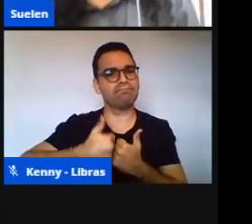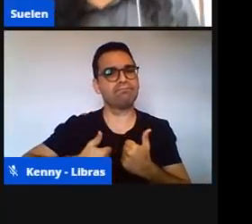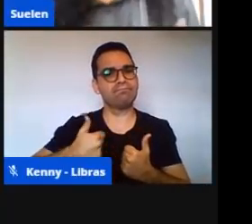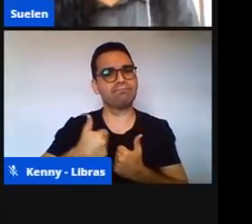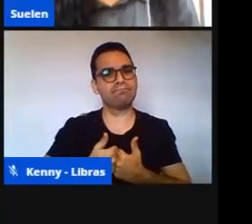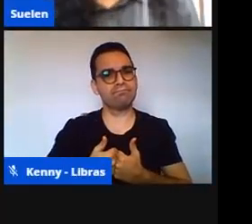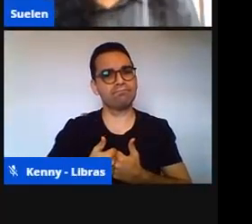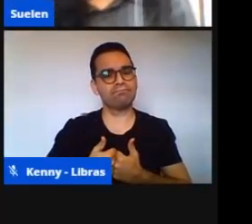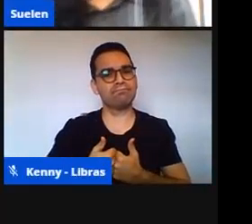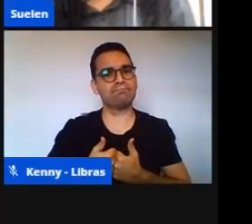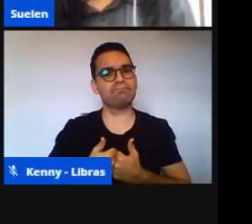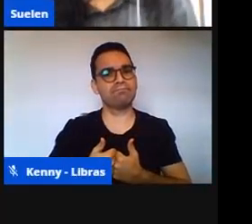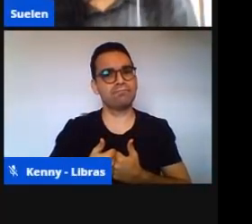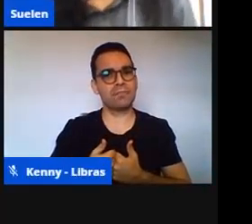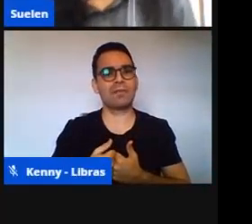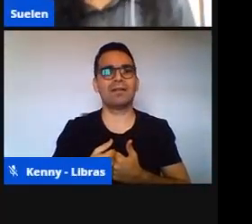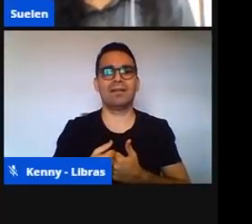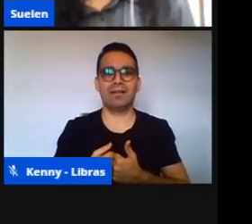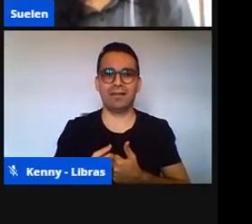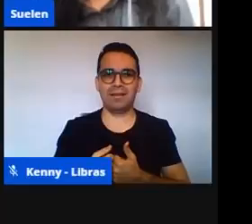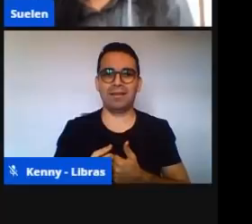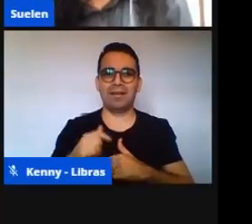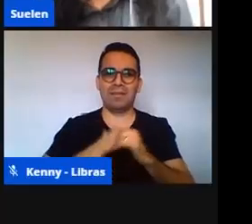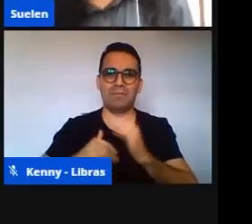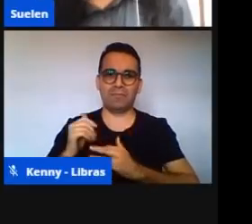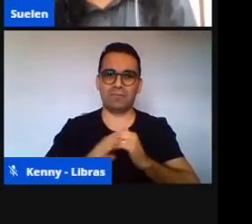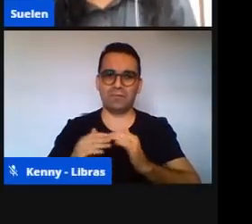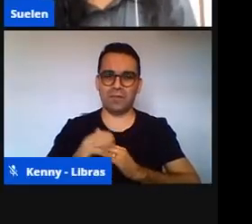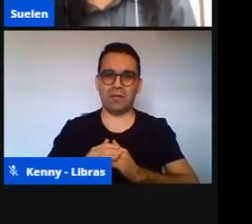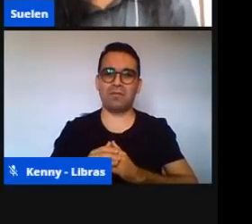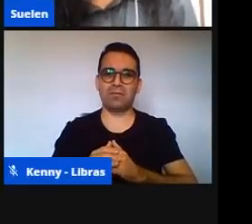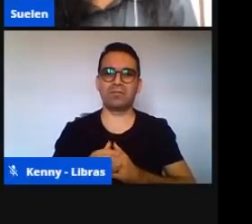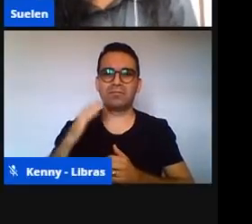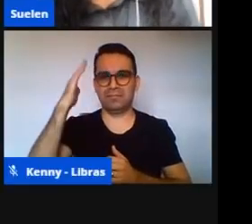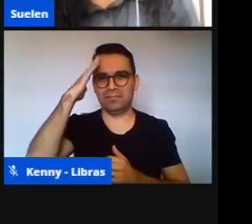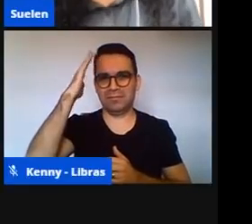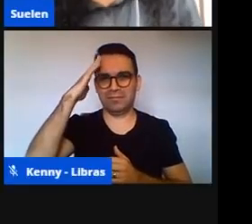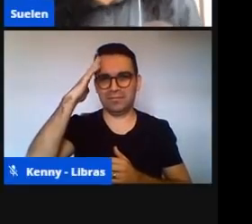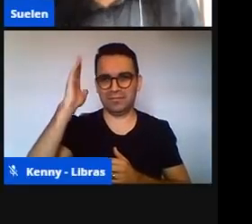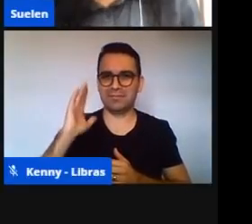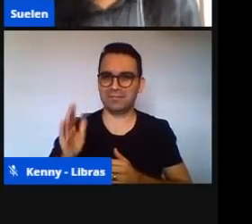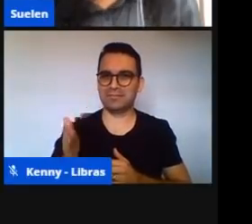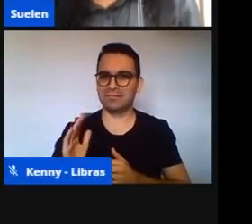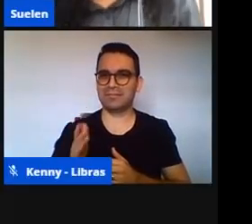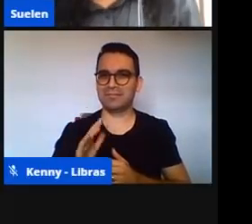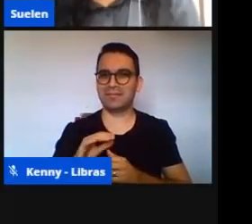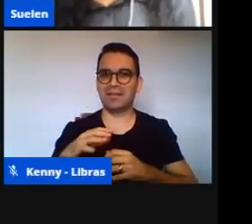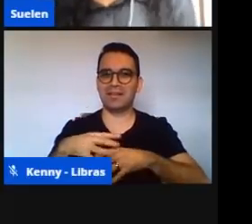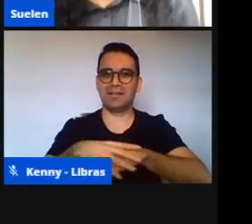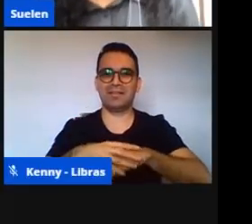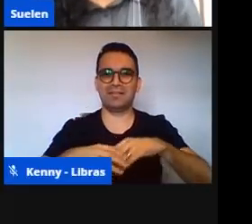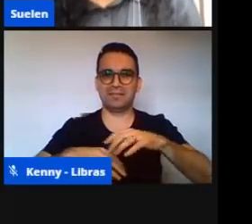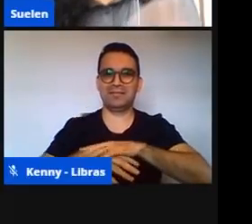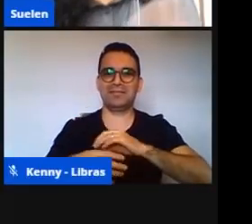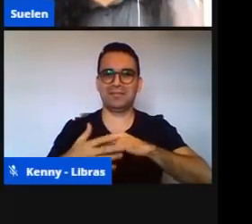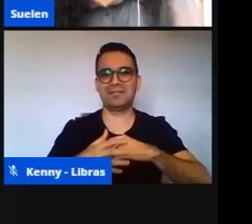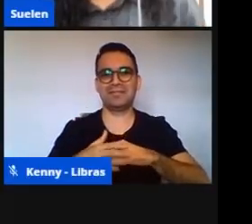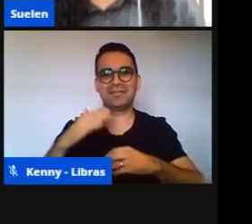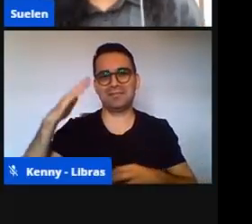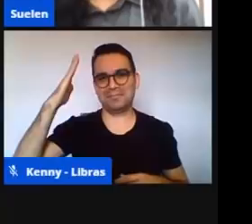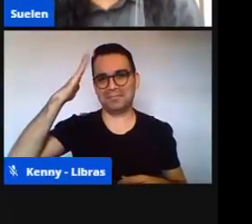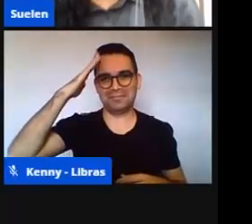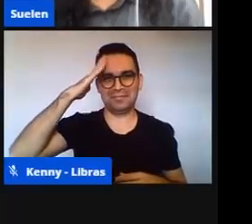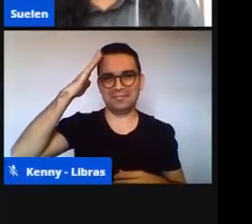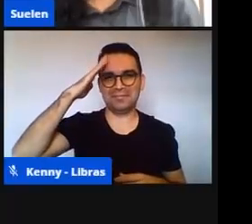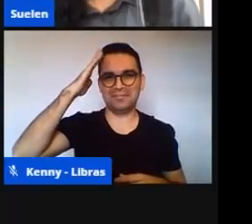que nossos manipuladores vão conseguir se sair muito bem nessa situação de pandemia, porque a gente fala tanto sobre higienização, a gente fala tanto